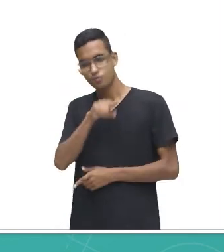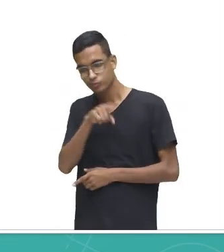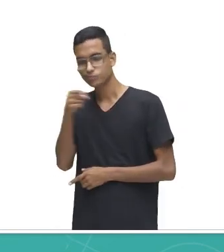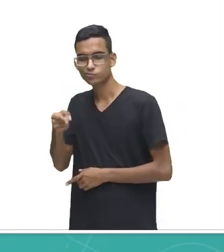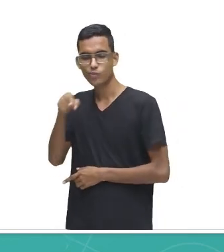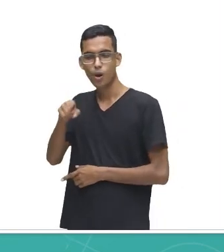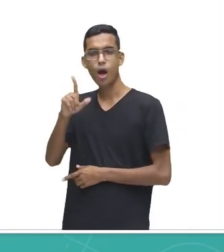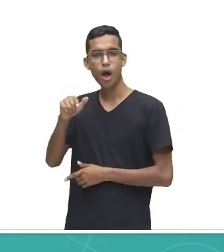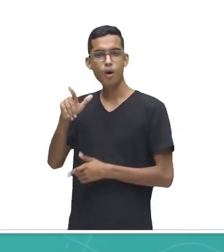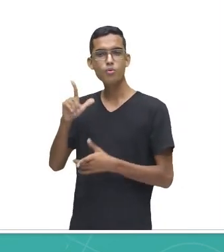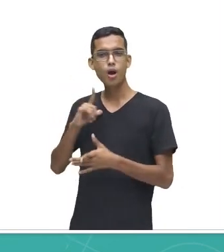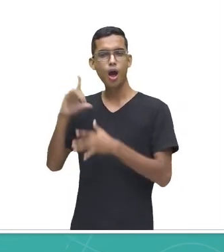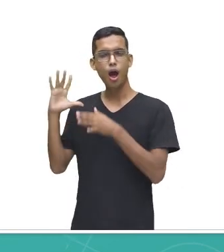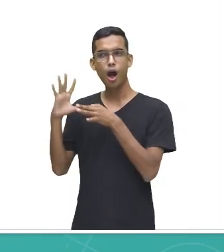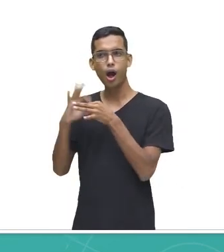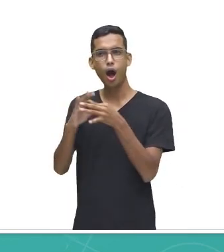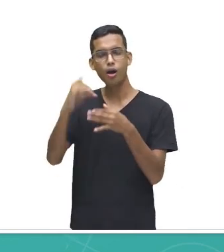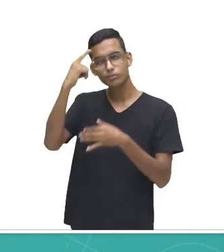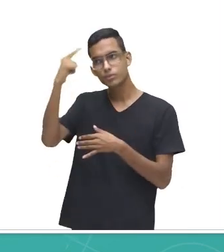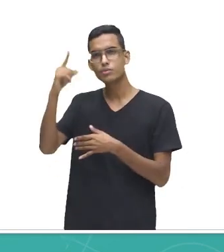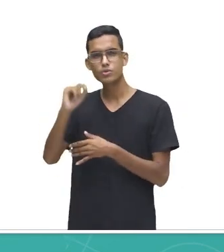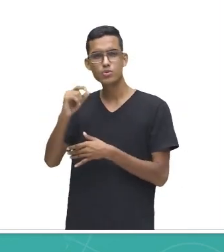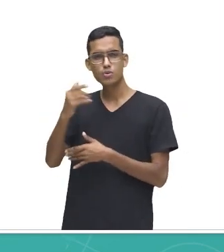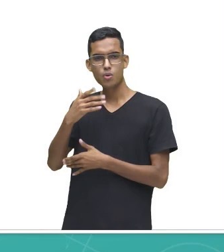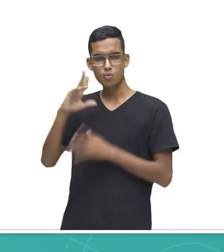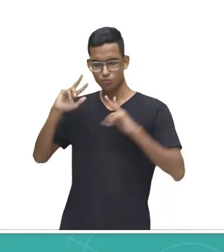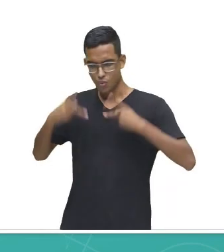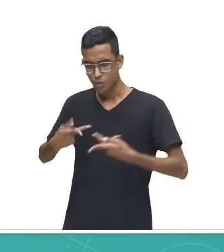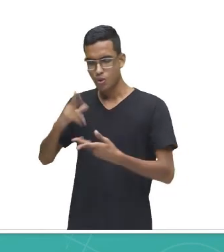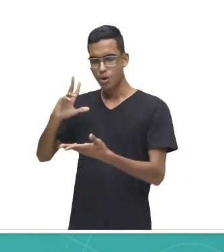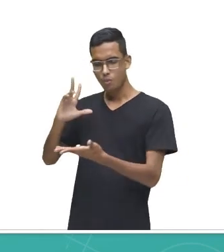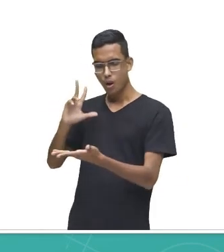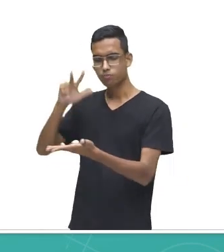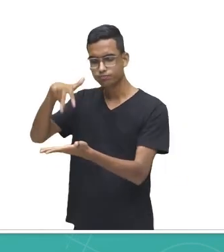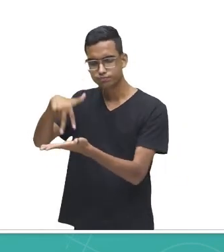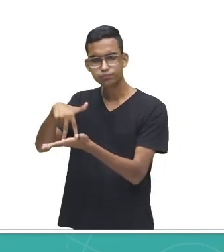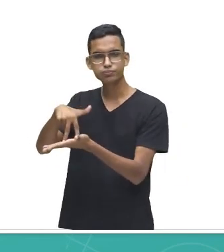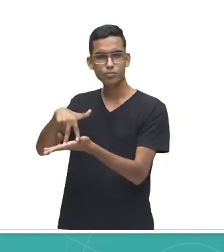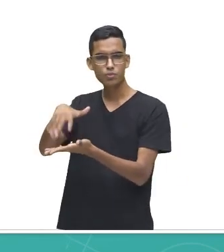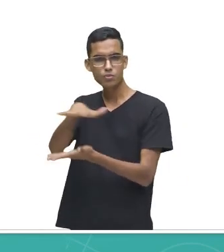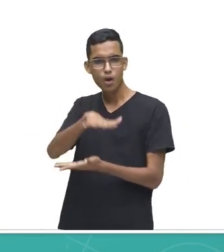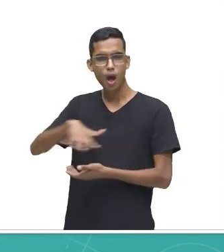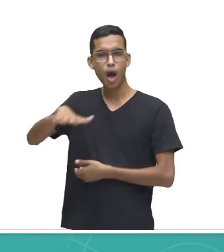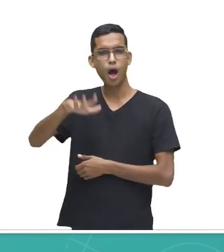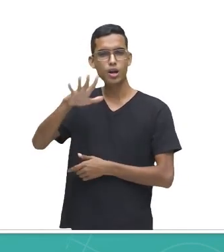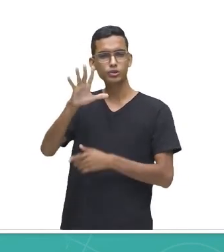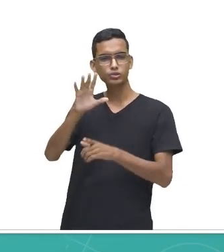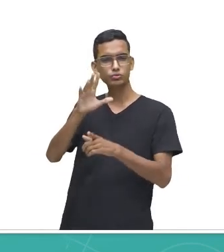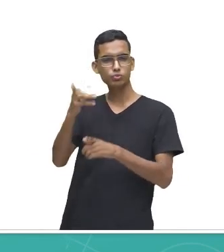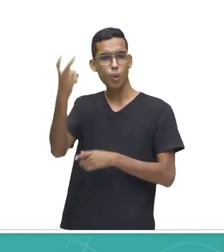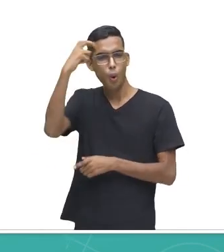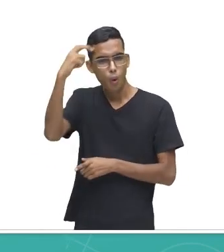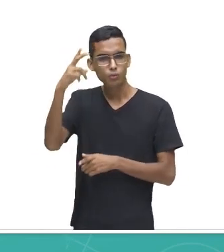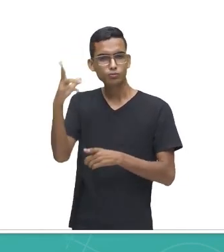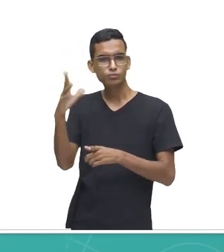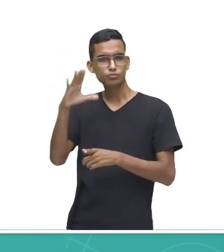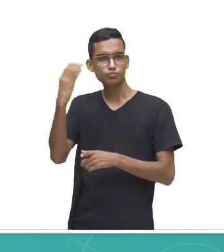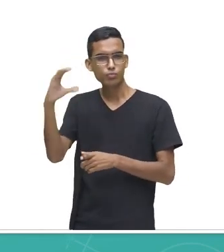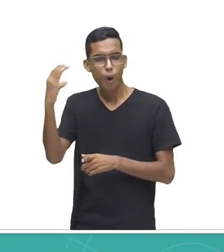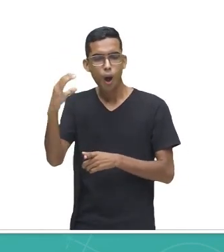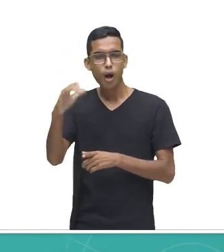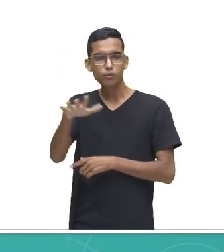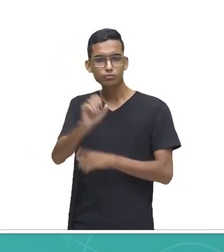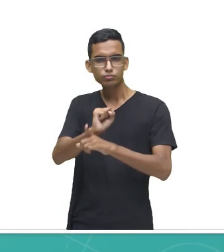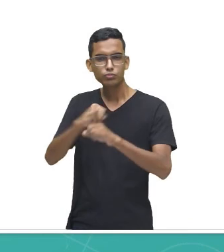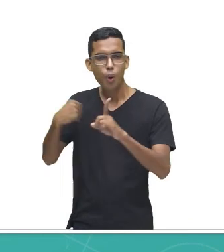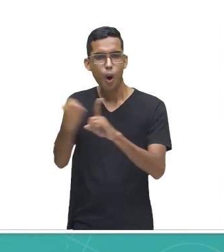ideias onde o homem representa a figura central nos campos da cultura, ciência, sociedade, e é a principal referência